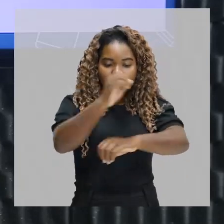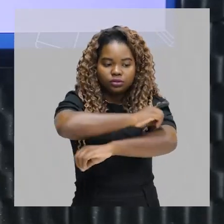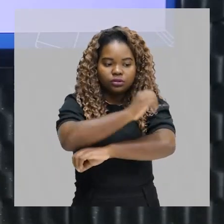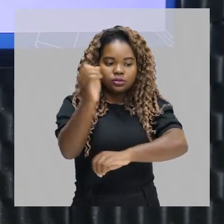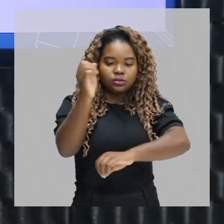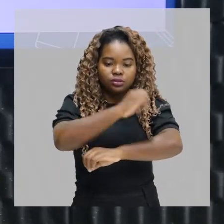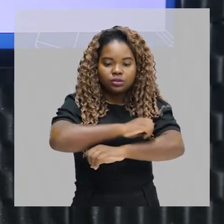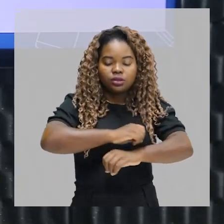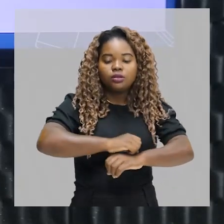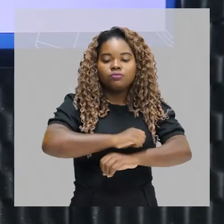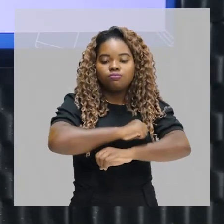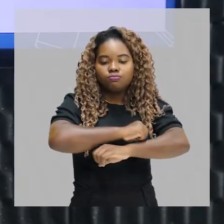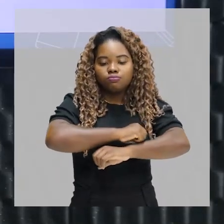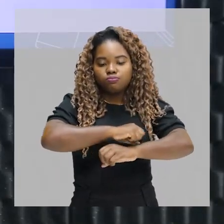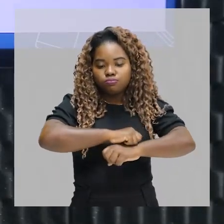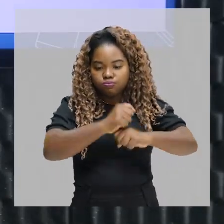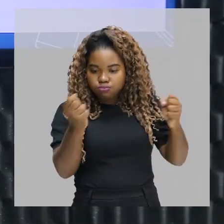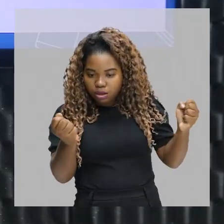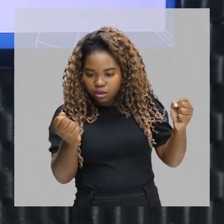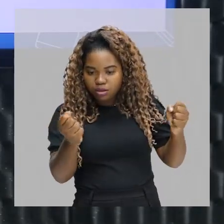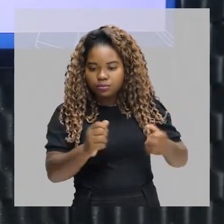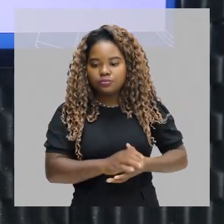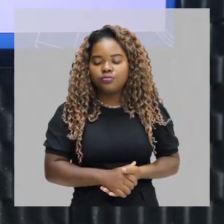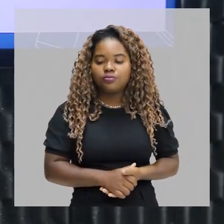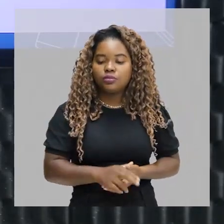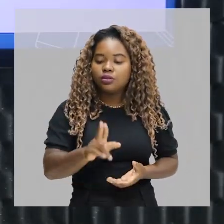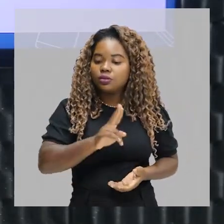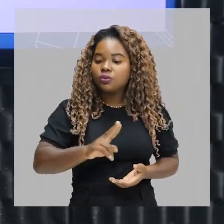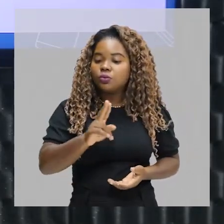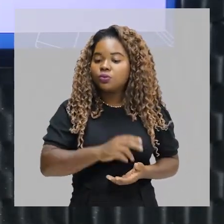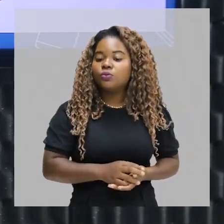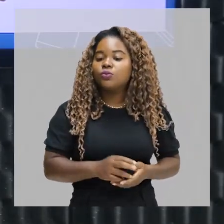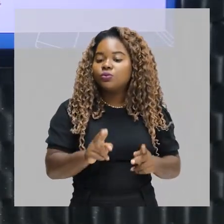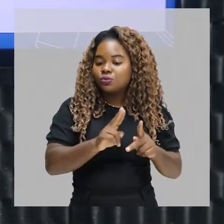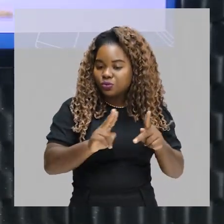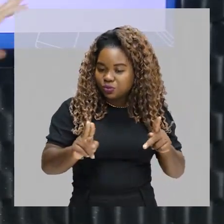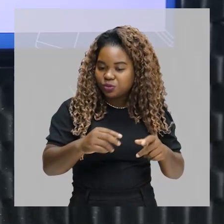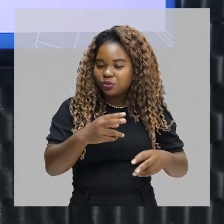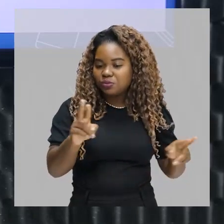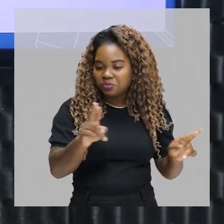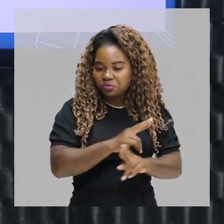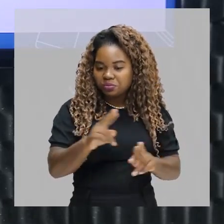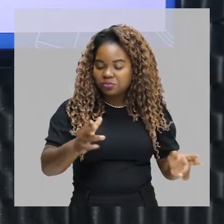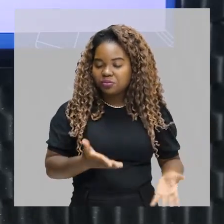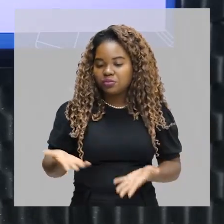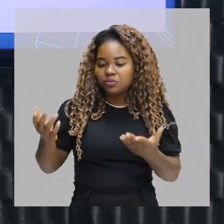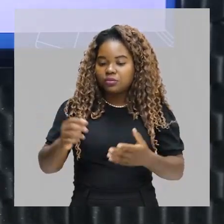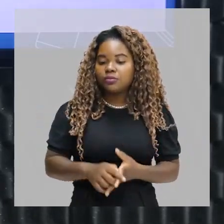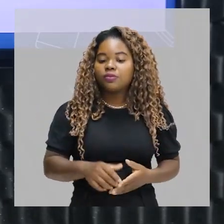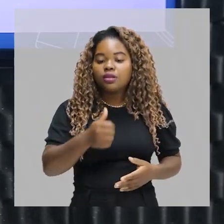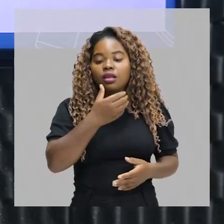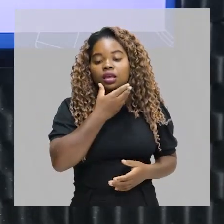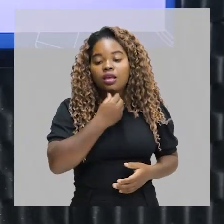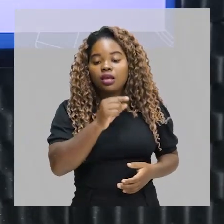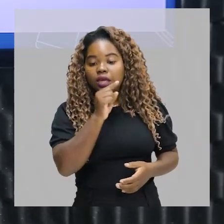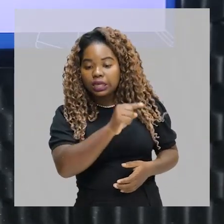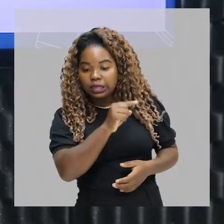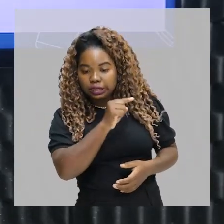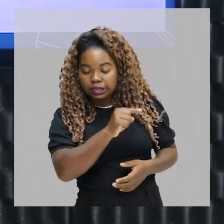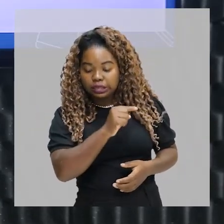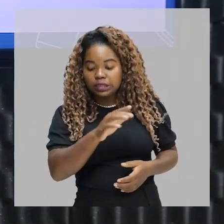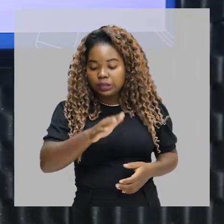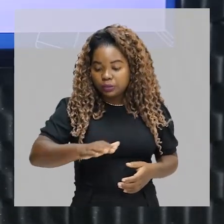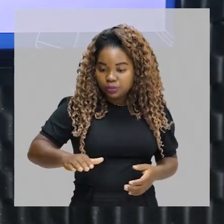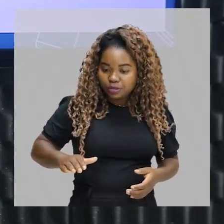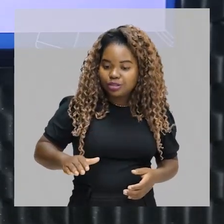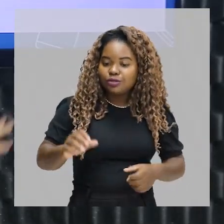uma frase só, eu uso o pronome relativo. Ele é o menino que quebrou a janela.